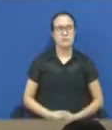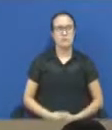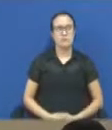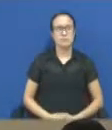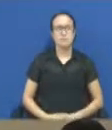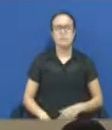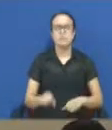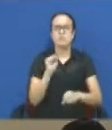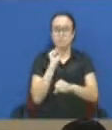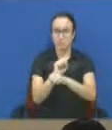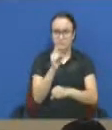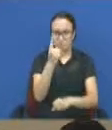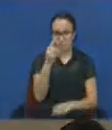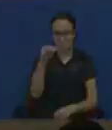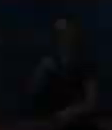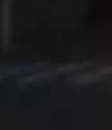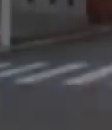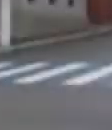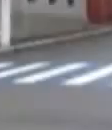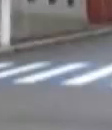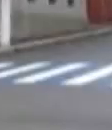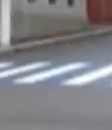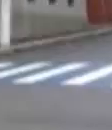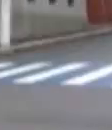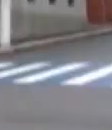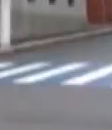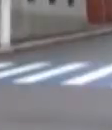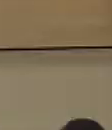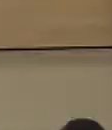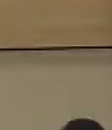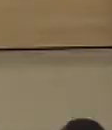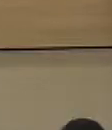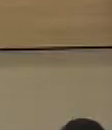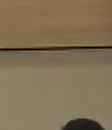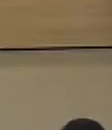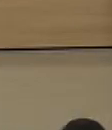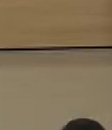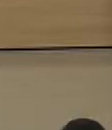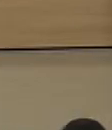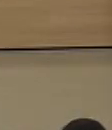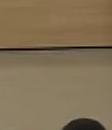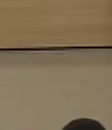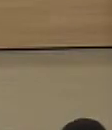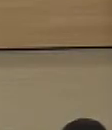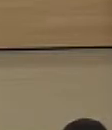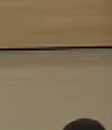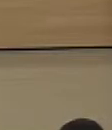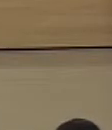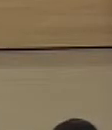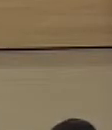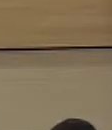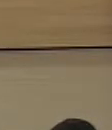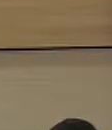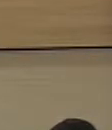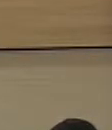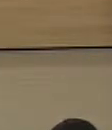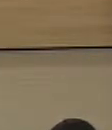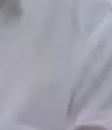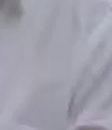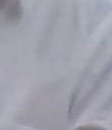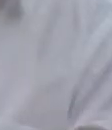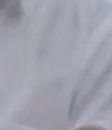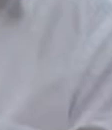Os trabalhos estão suspensos por 1 minuto. Os trabalhos estão reabertos. Questão de ordem, senhor. Pela ordem, vereador Júlio. Só para confirmar,